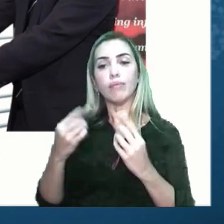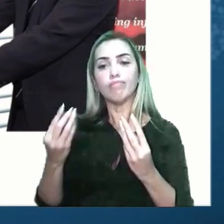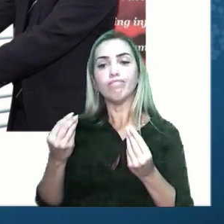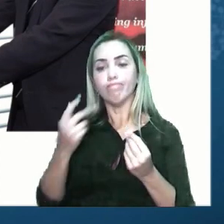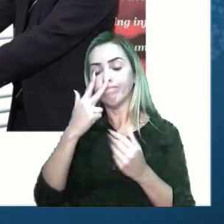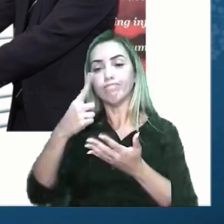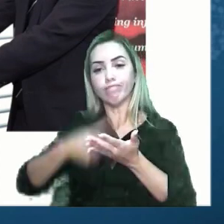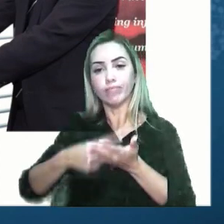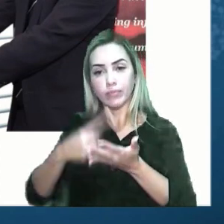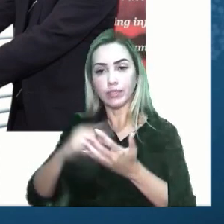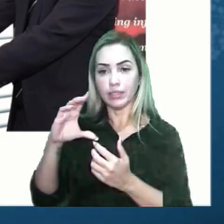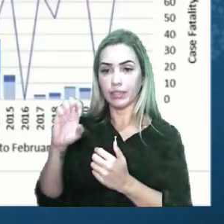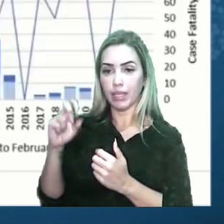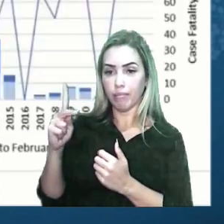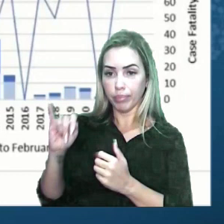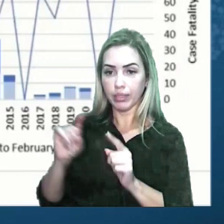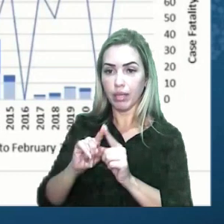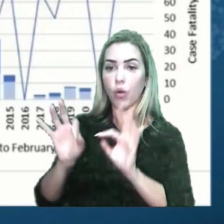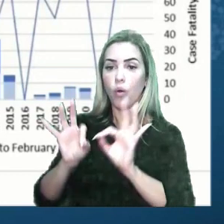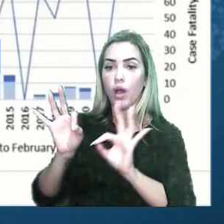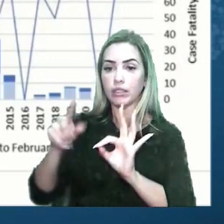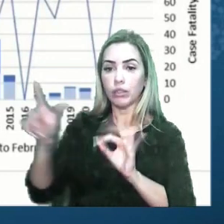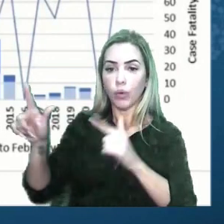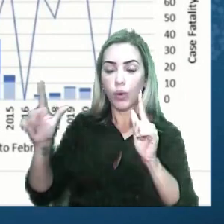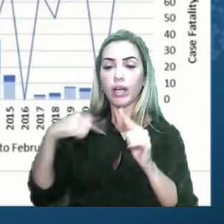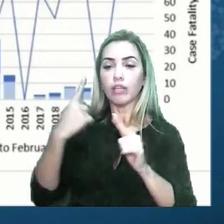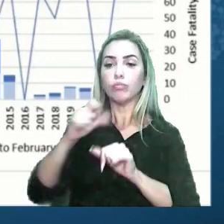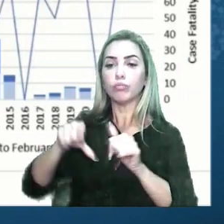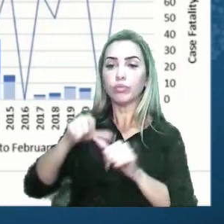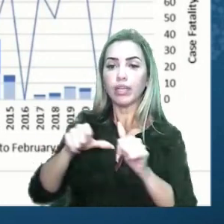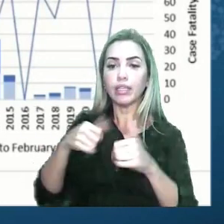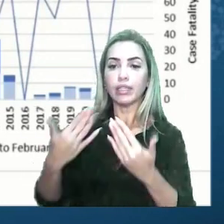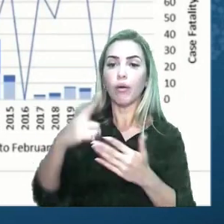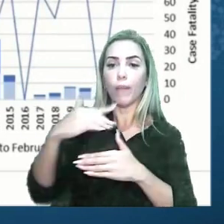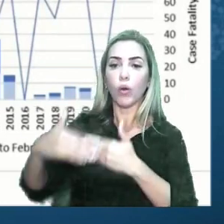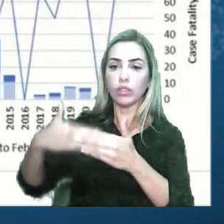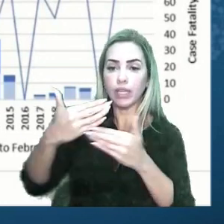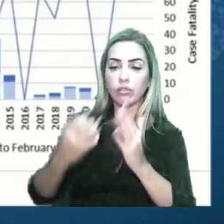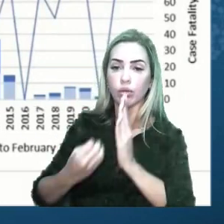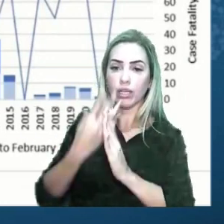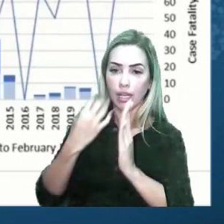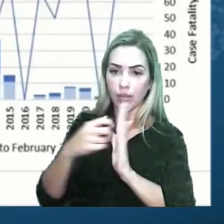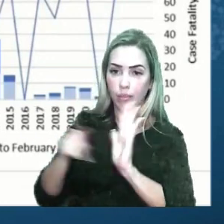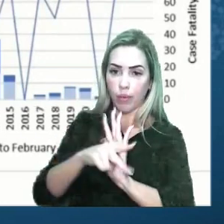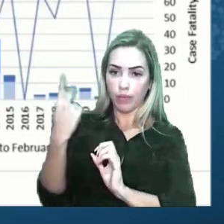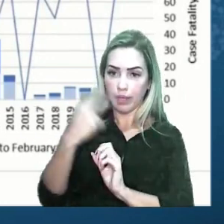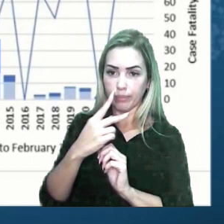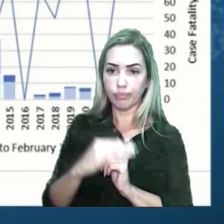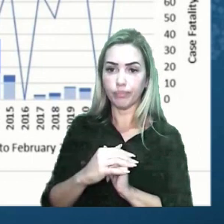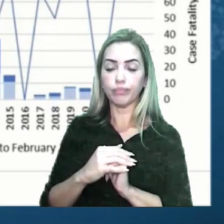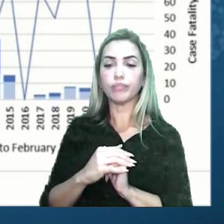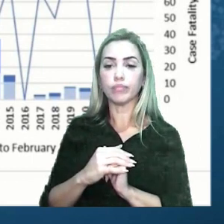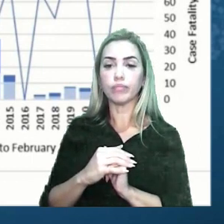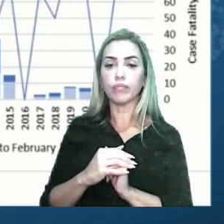acordou com a CEP e com as organizações que a gente mudaria, então, o processo de fabricação. O